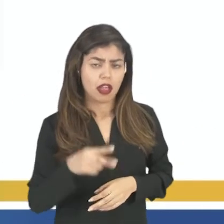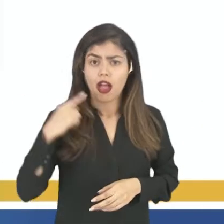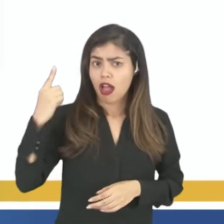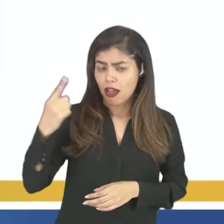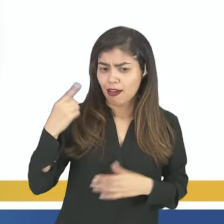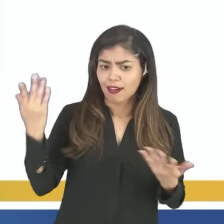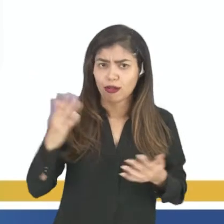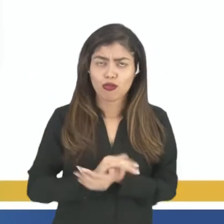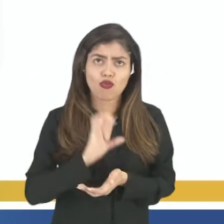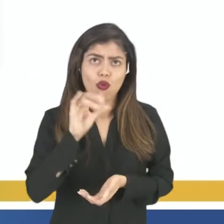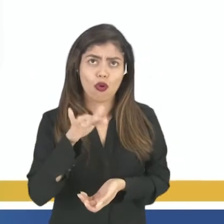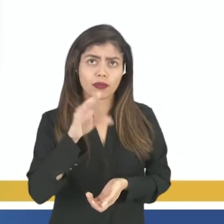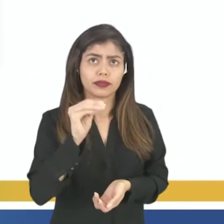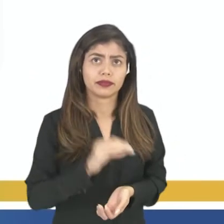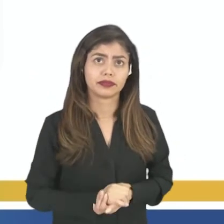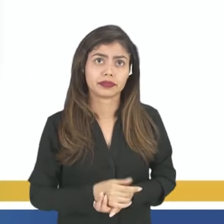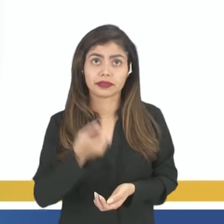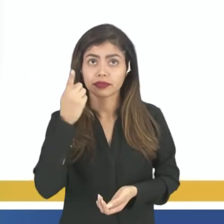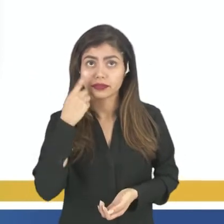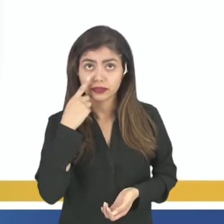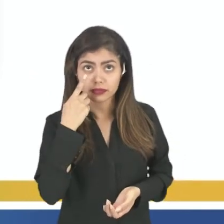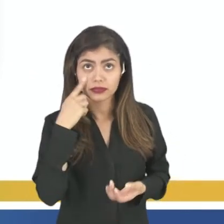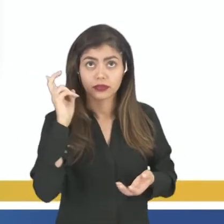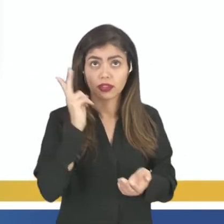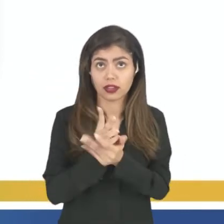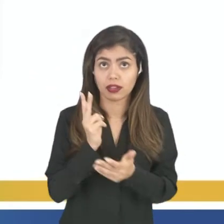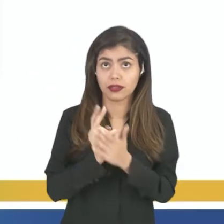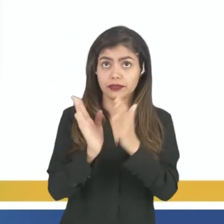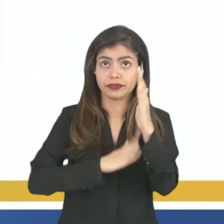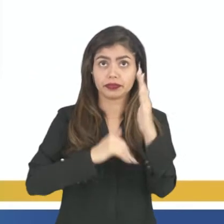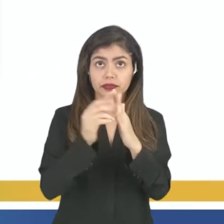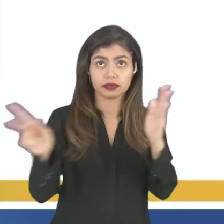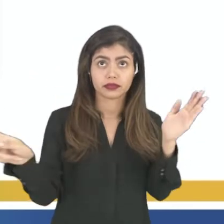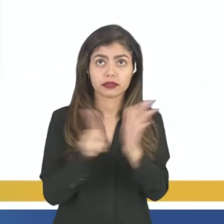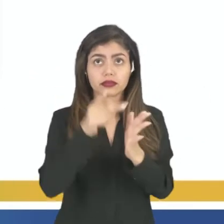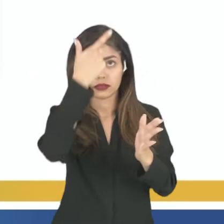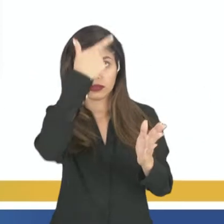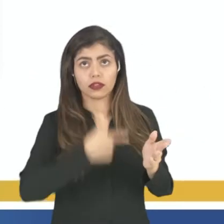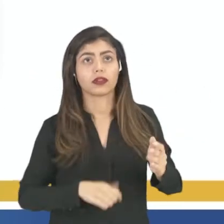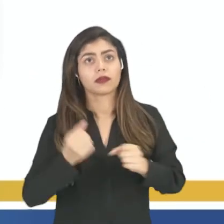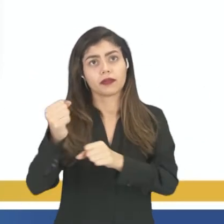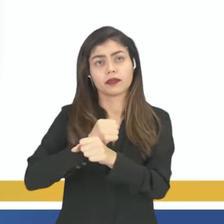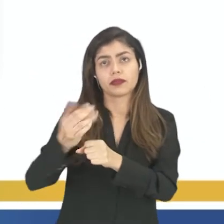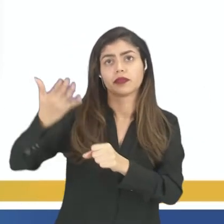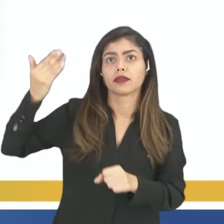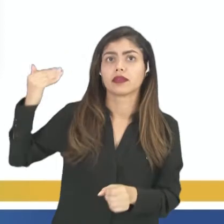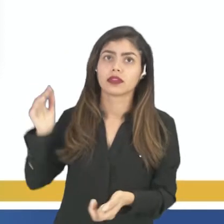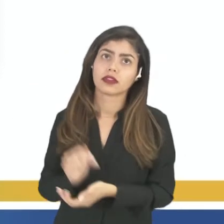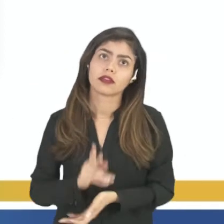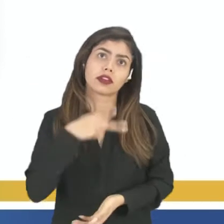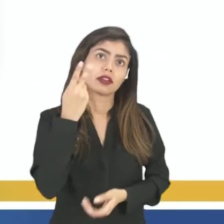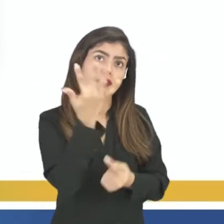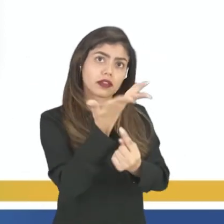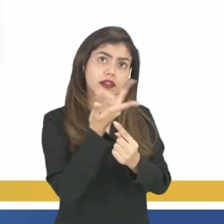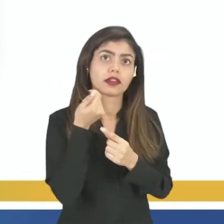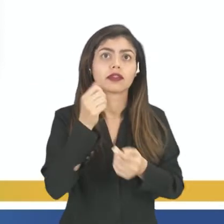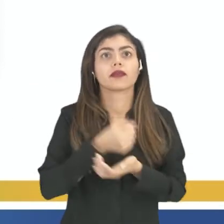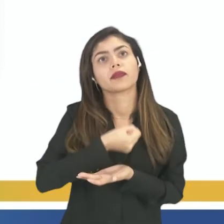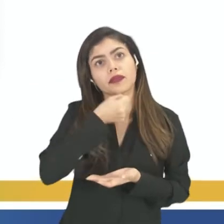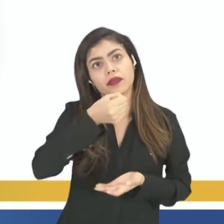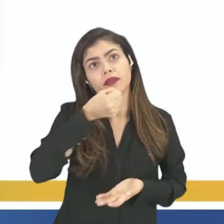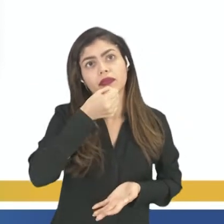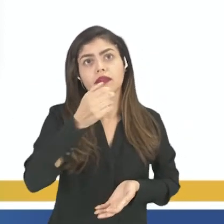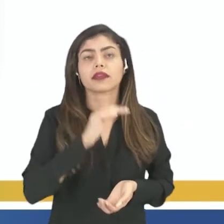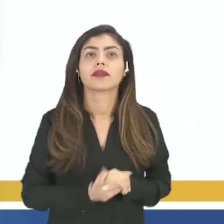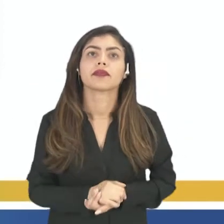cômico. Eu sempre pintei autorretratos ao longo dos anos, disse o artista em